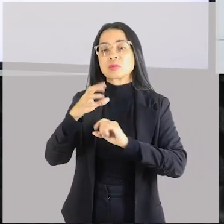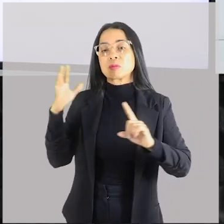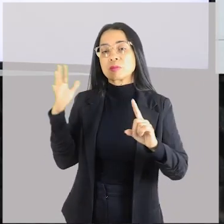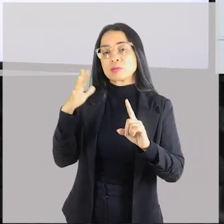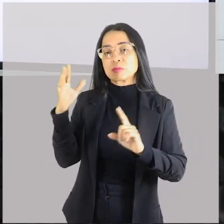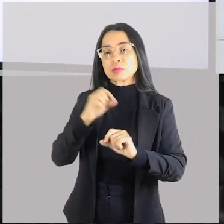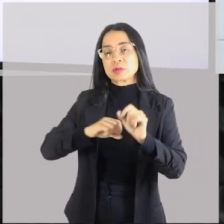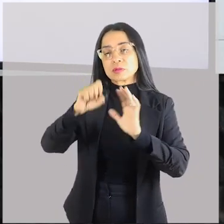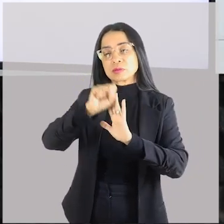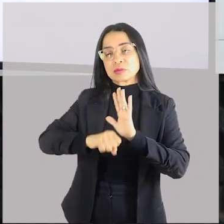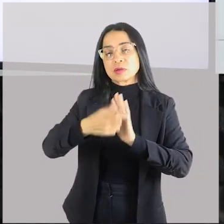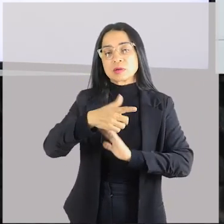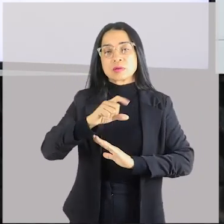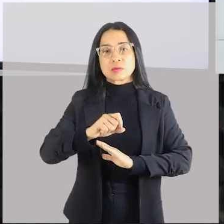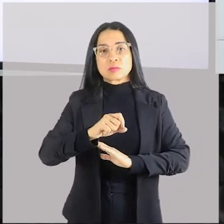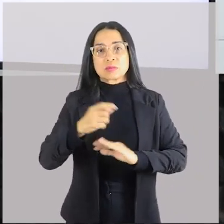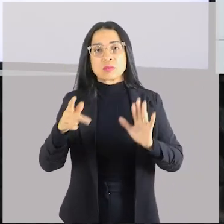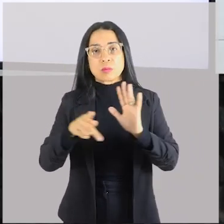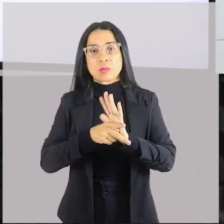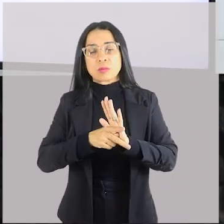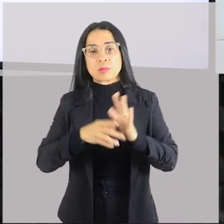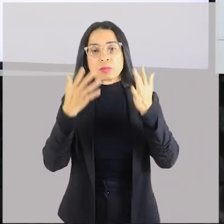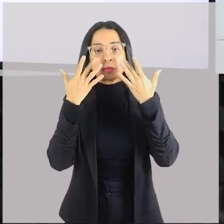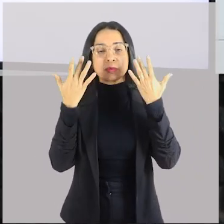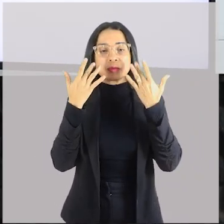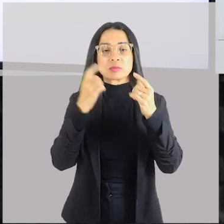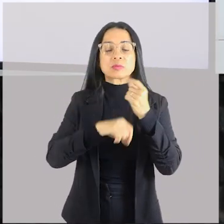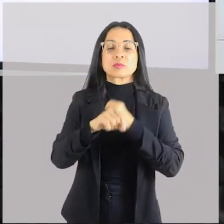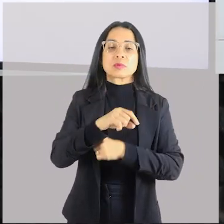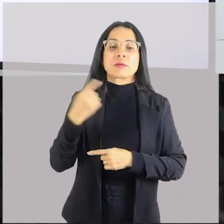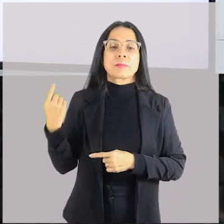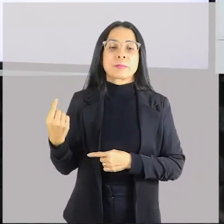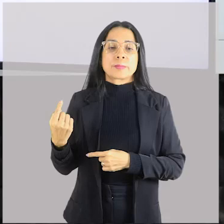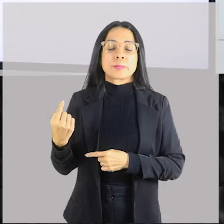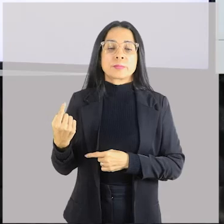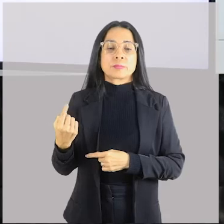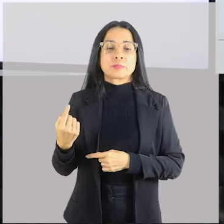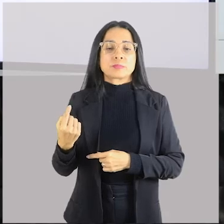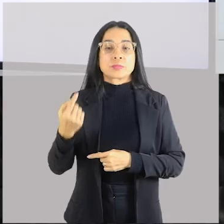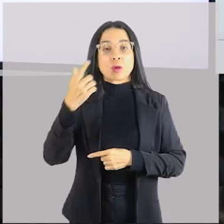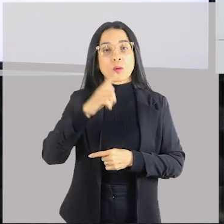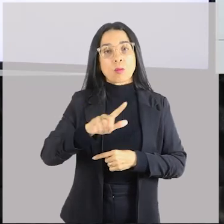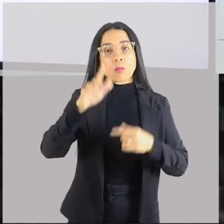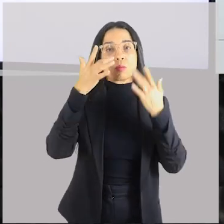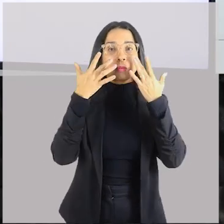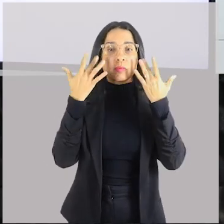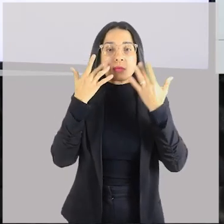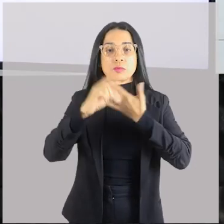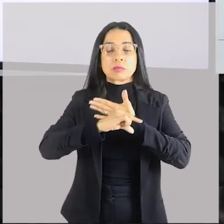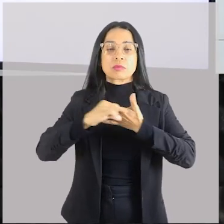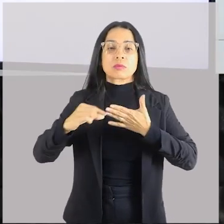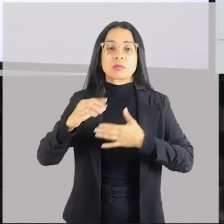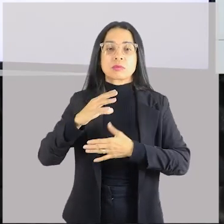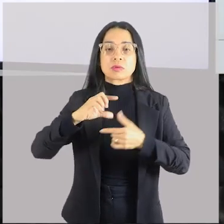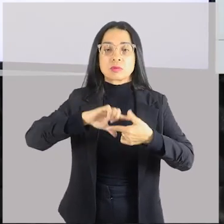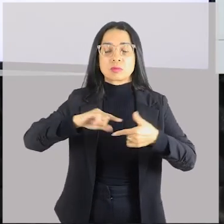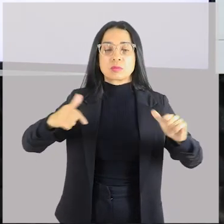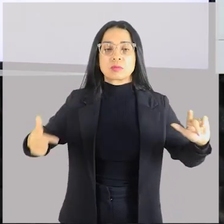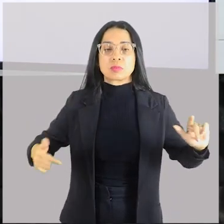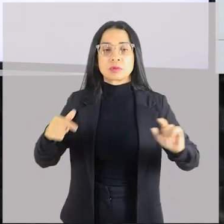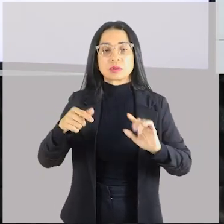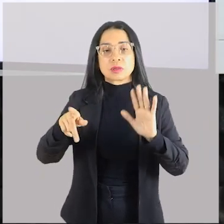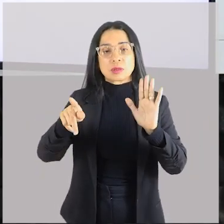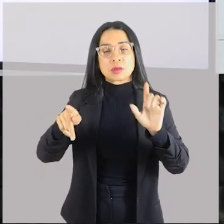século XX para esses artistas Picasso Brack ah Juan Gris entre outros artistas cubistas